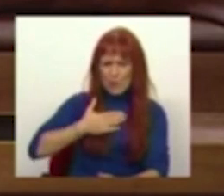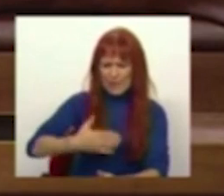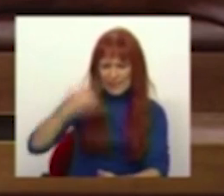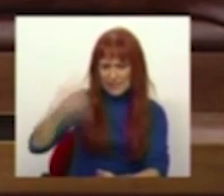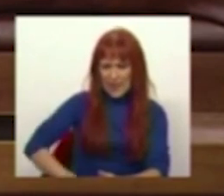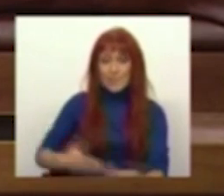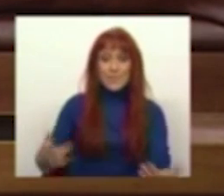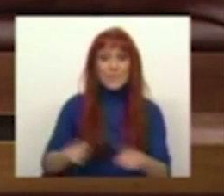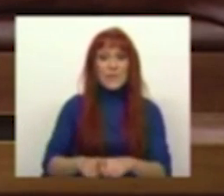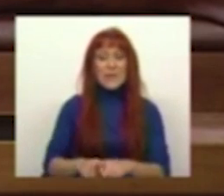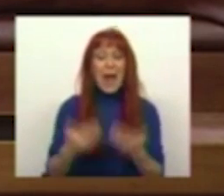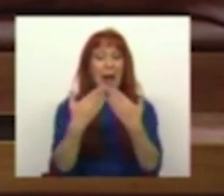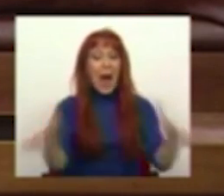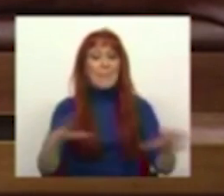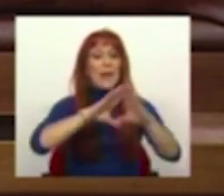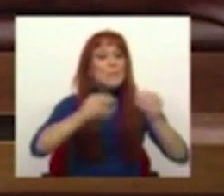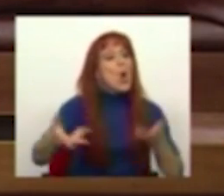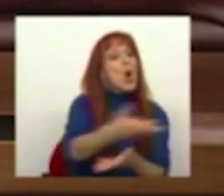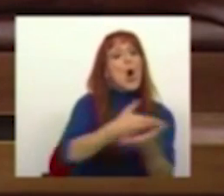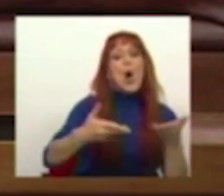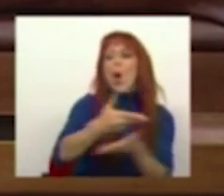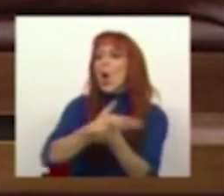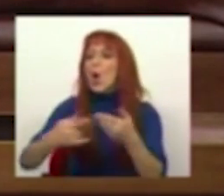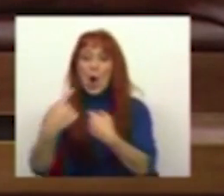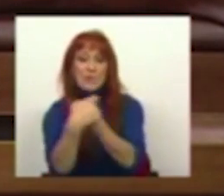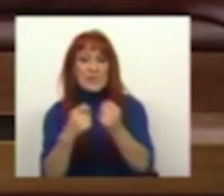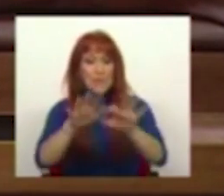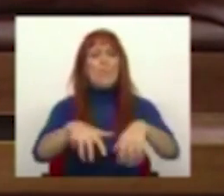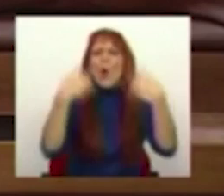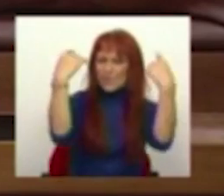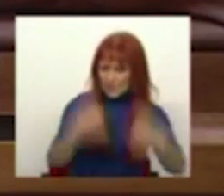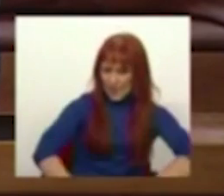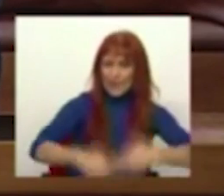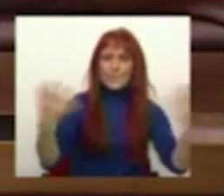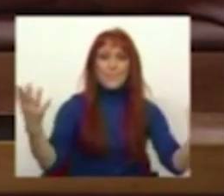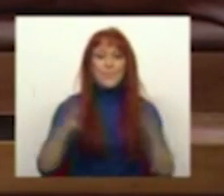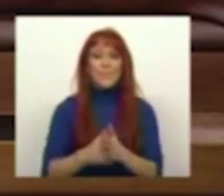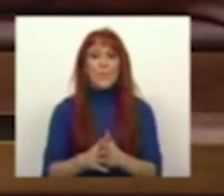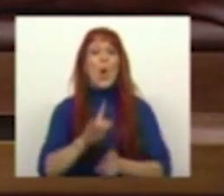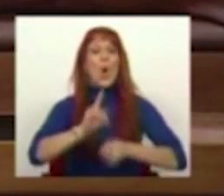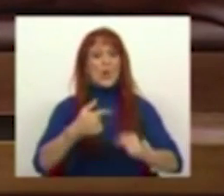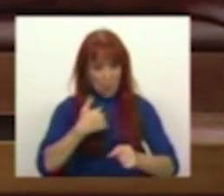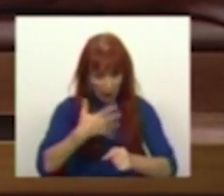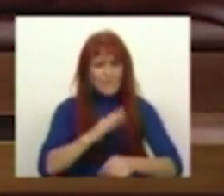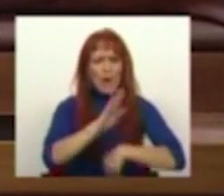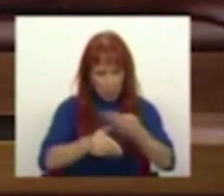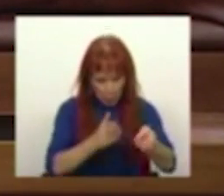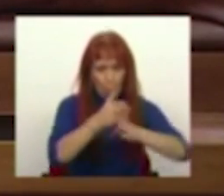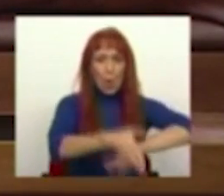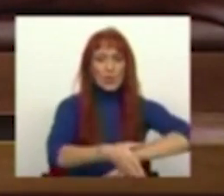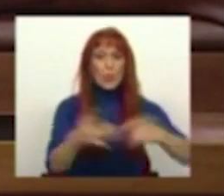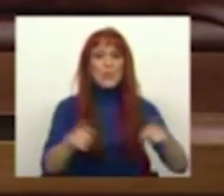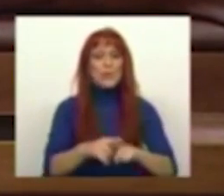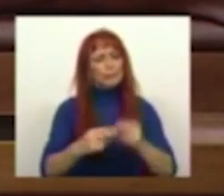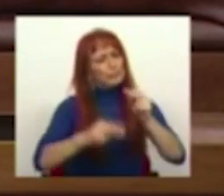vontade de abertura ao diálogo com os parceiros parlamentares, com os quais queremos continuar